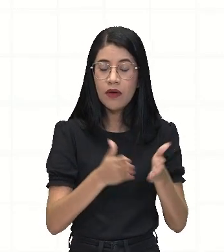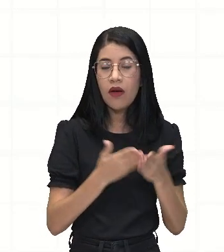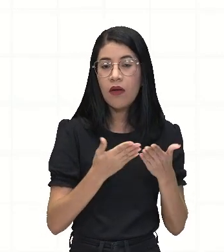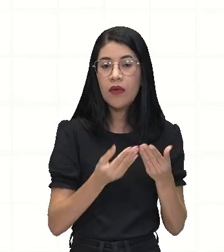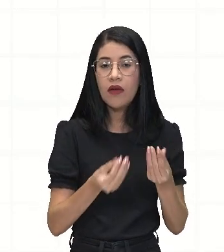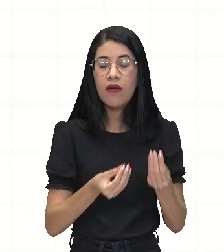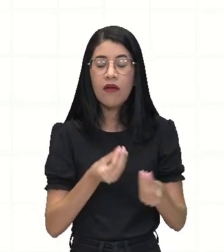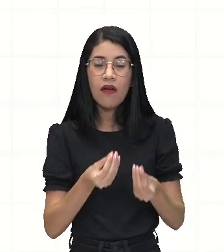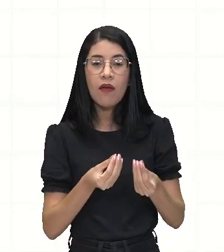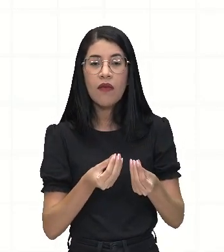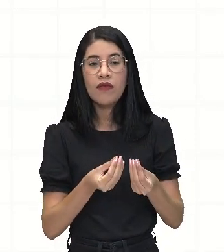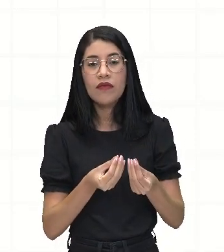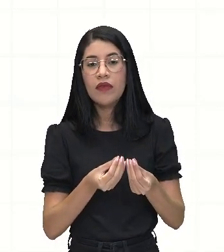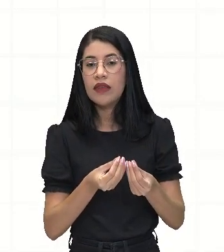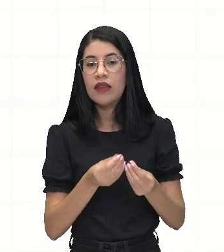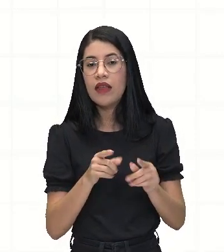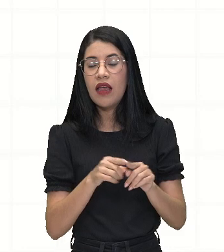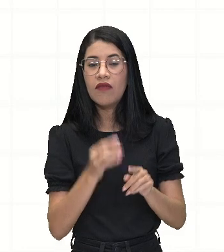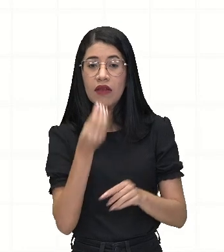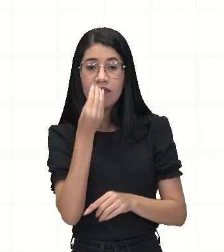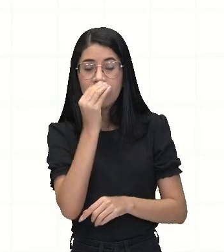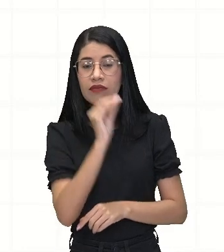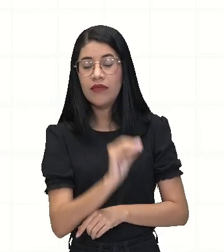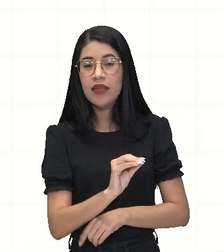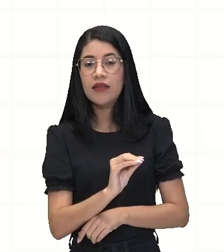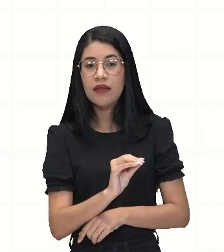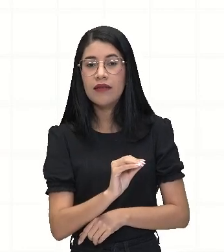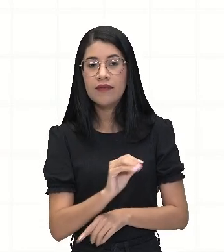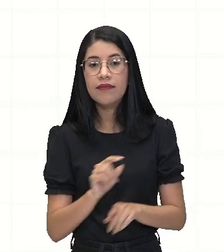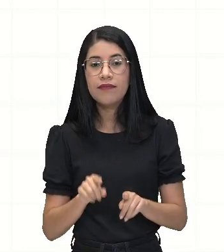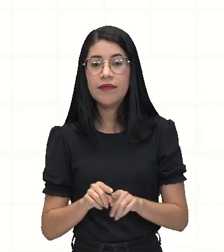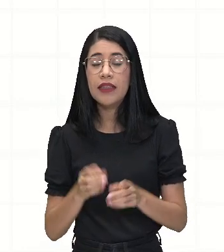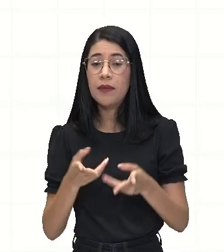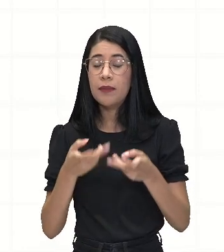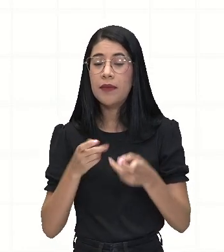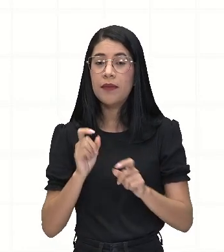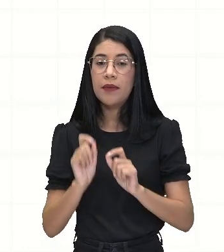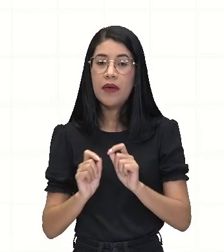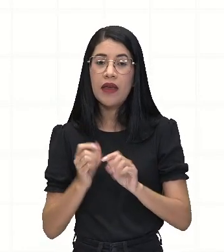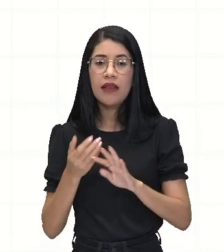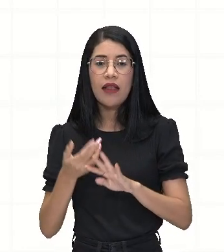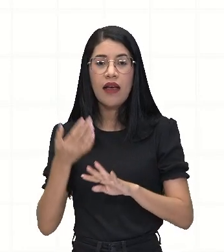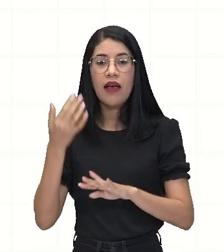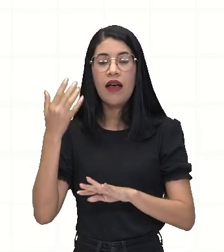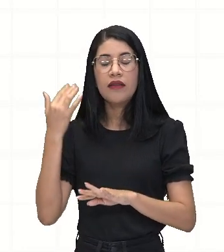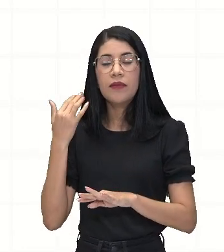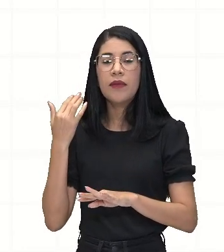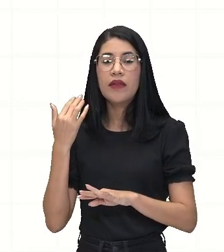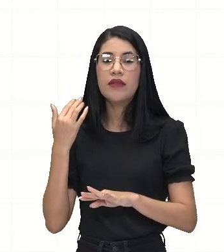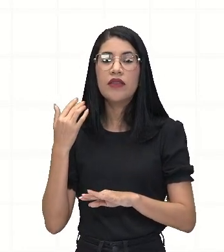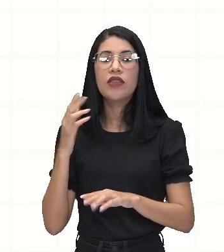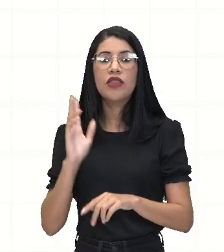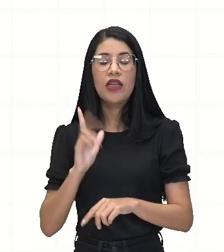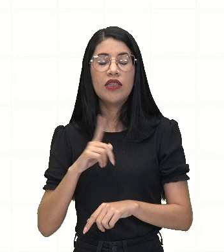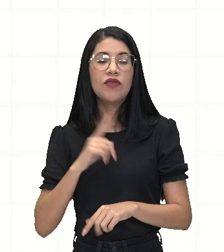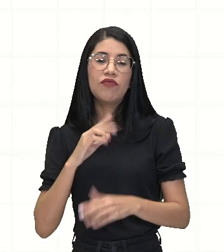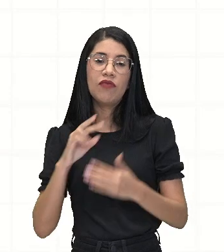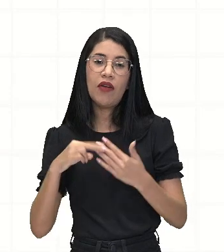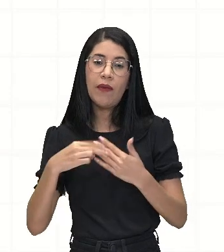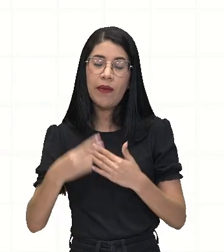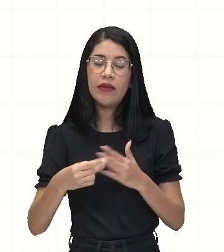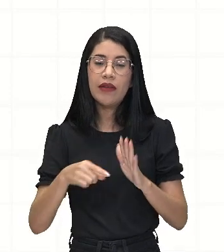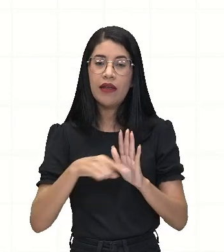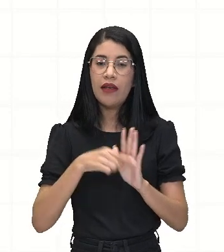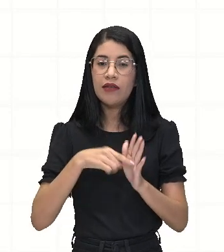ela acabou ali sendo marginalizada, né? Então a gente já observa nessas consequências negativas esse processo